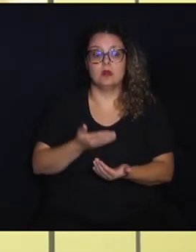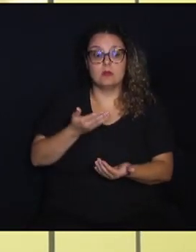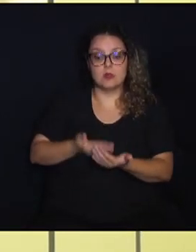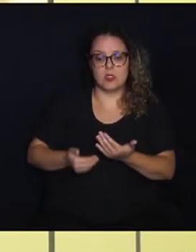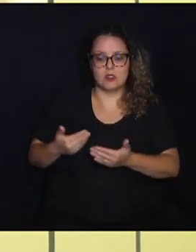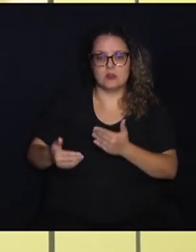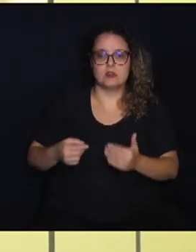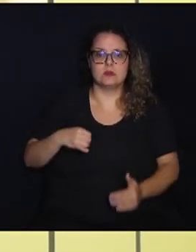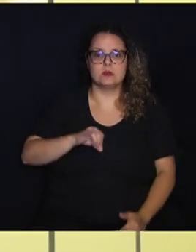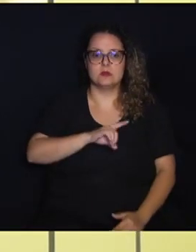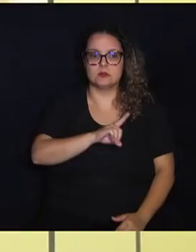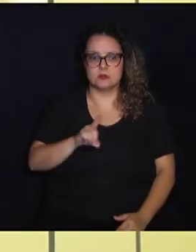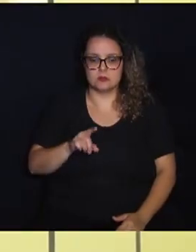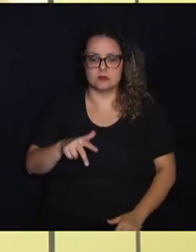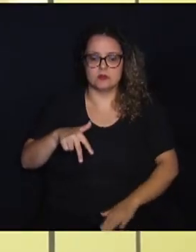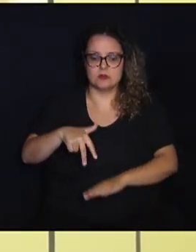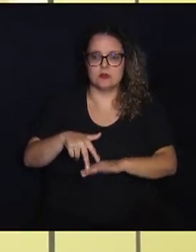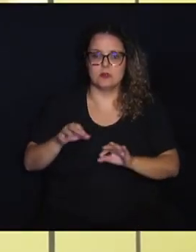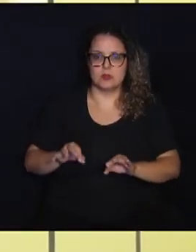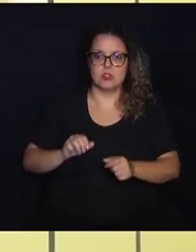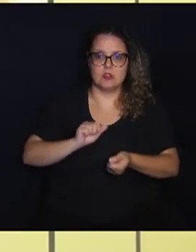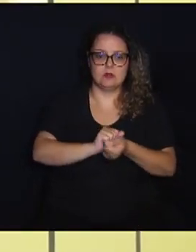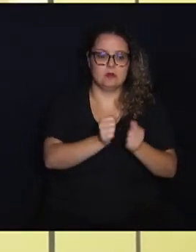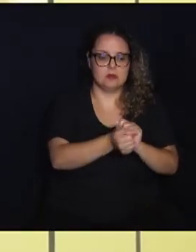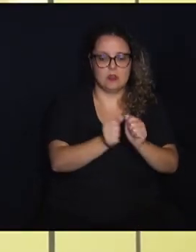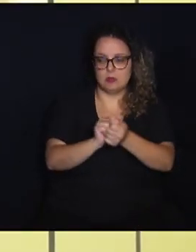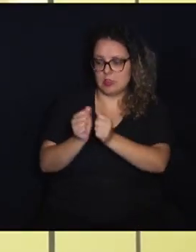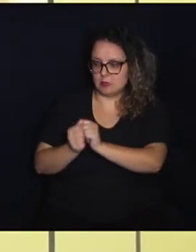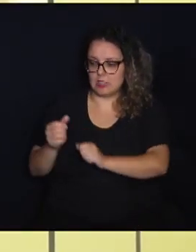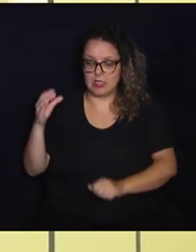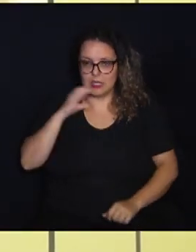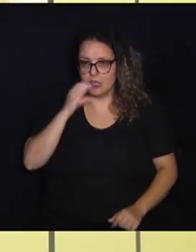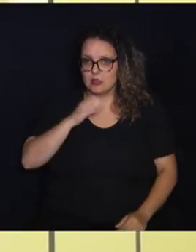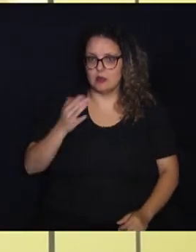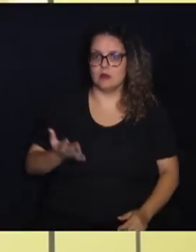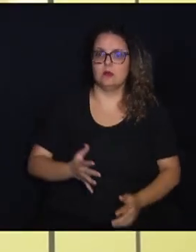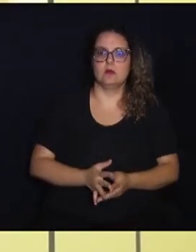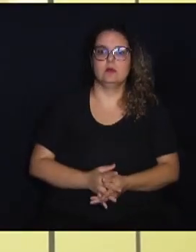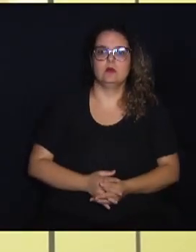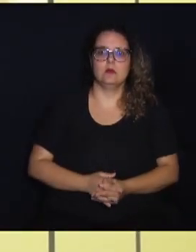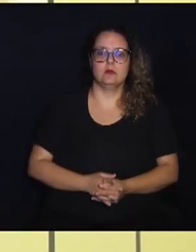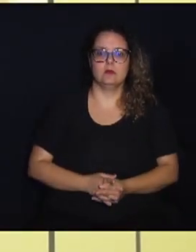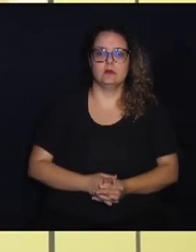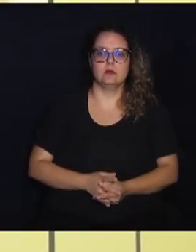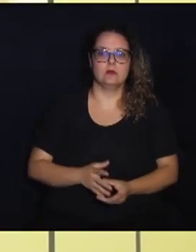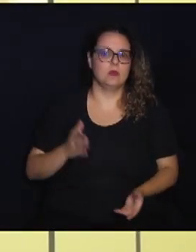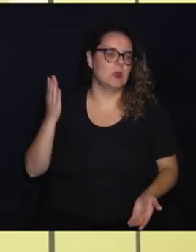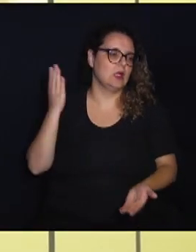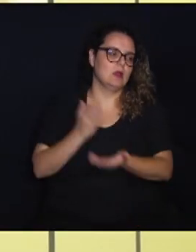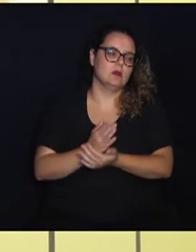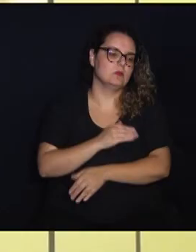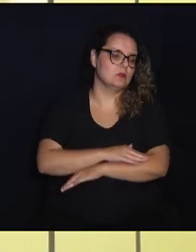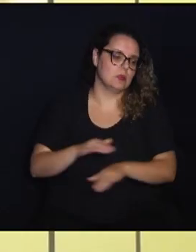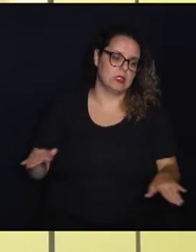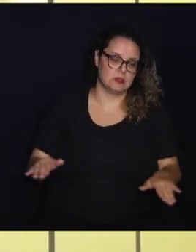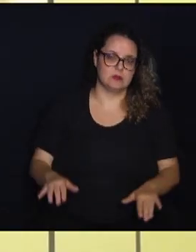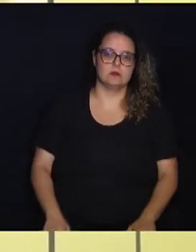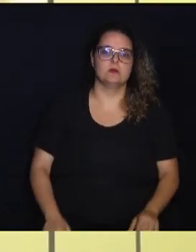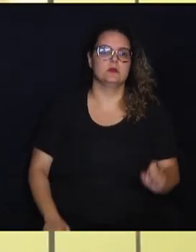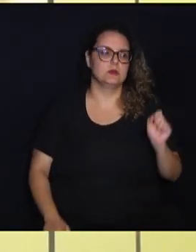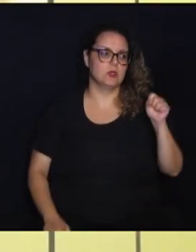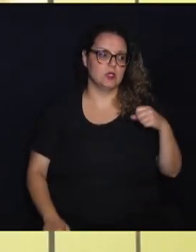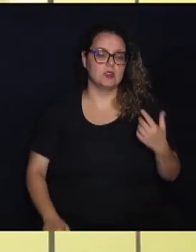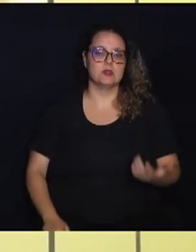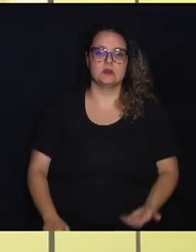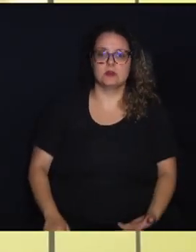de pronto e faz ajustes imediatos, ela pega e ela espana. Sim. Né?